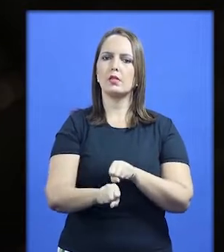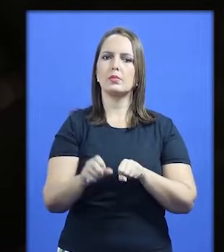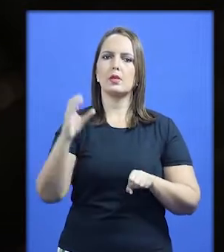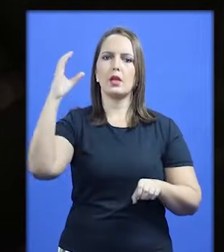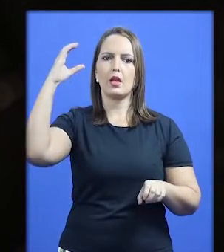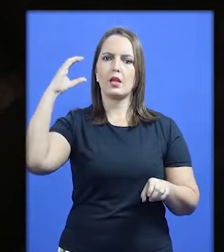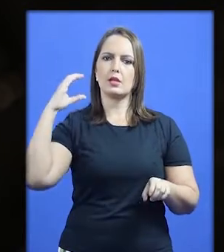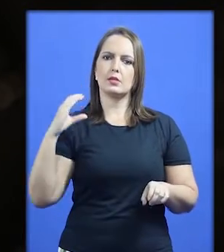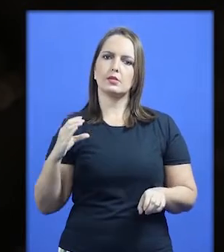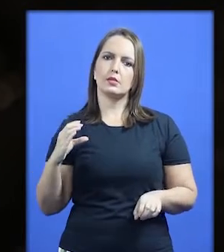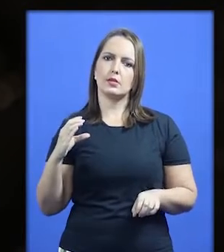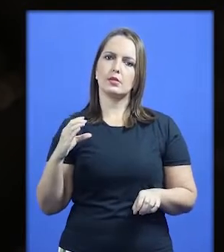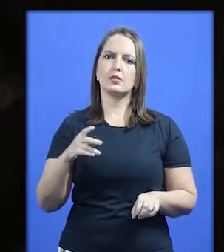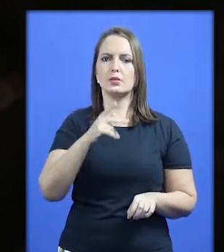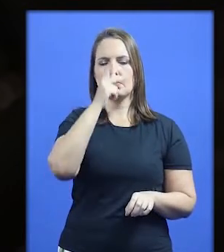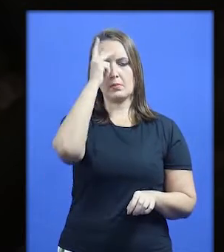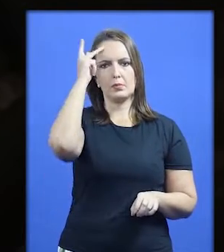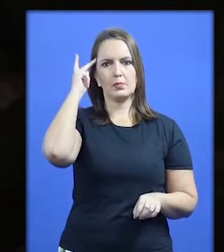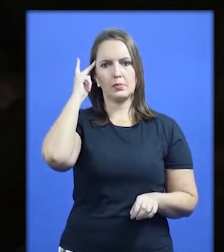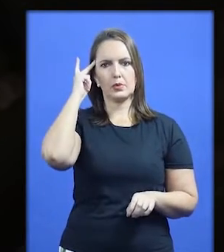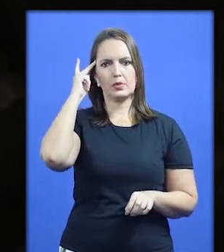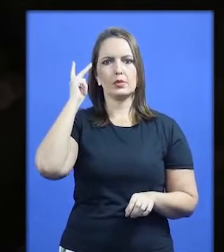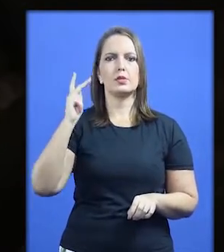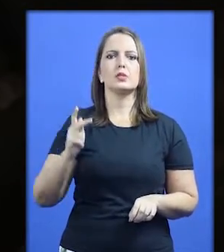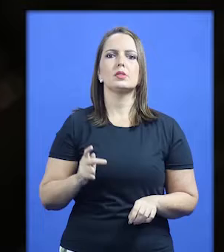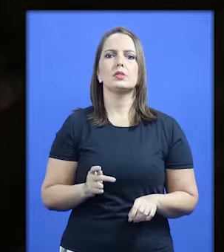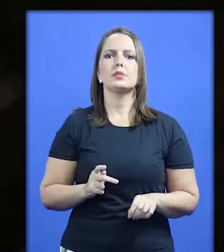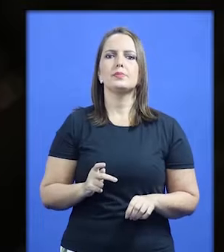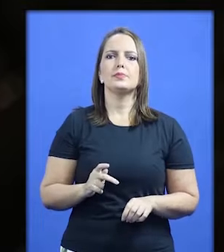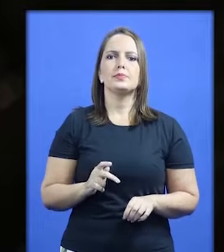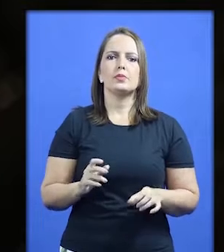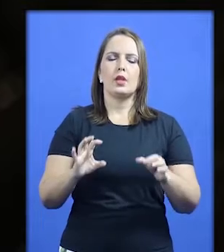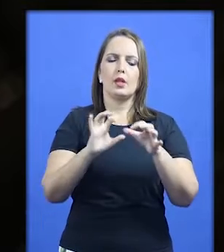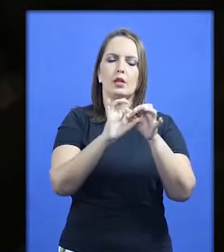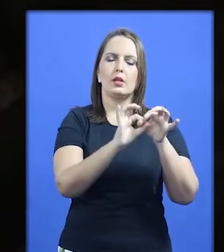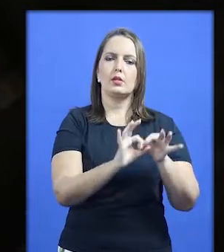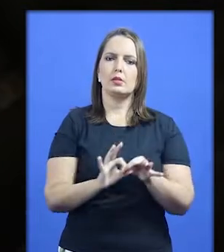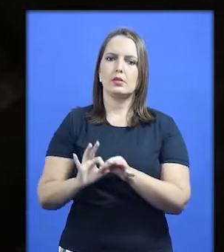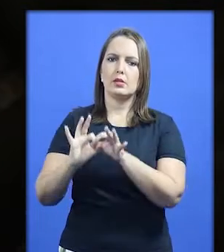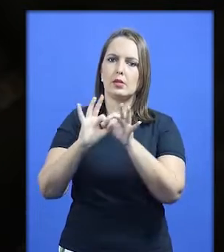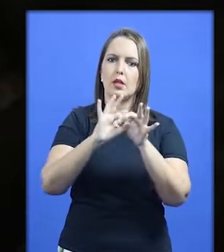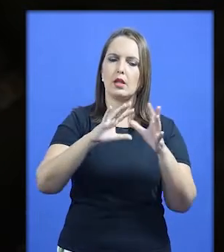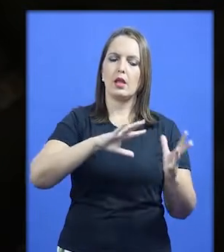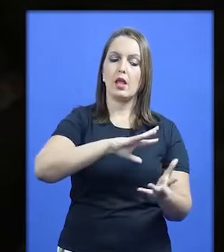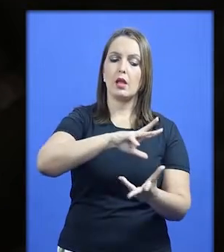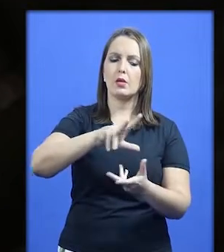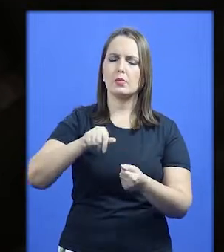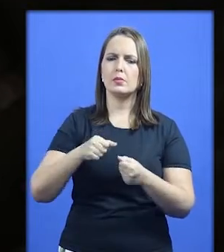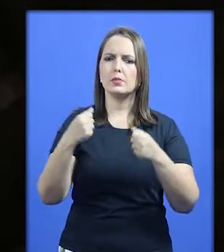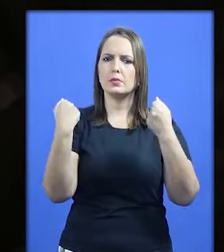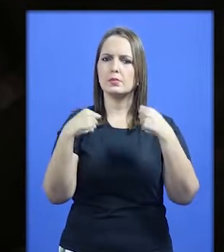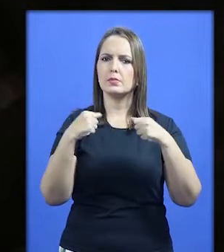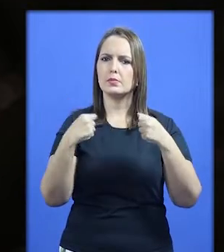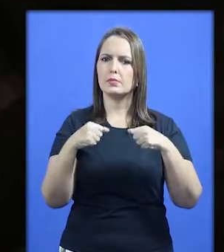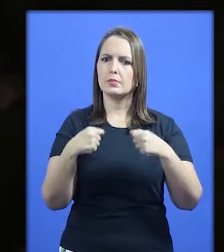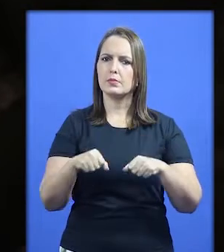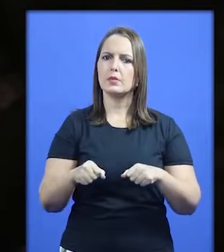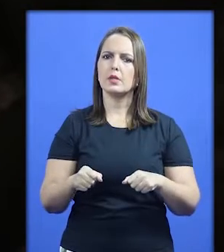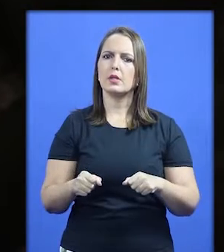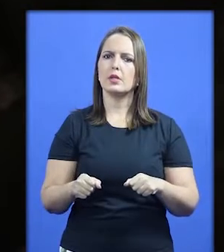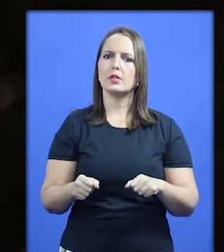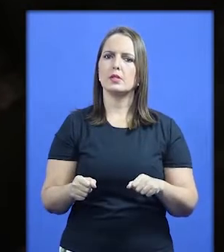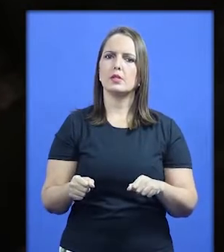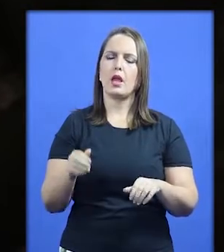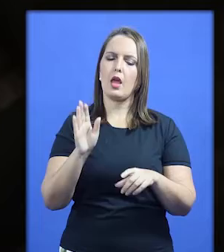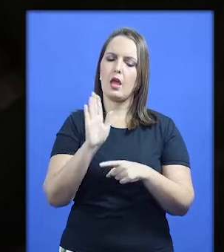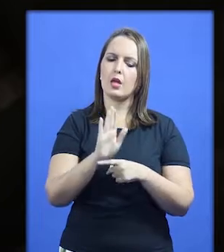o objetivo de formar gente, cidadãos integrados a esse mundo que necessita tanto